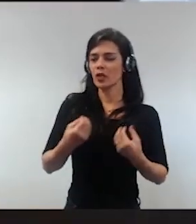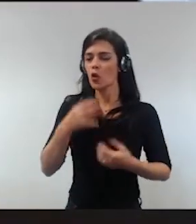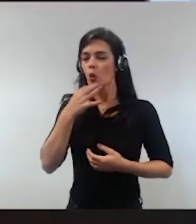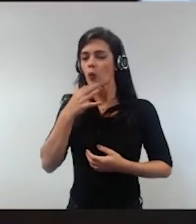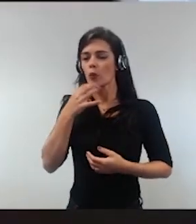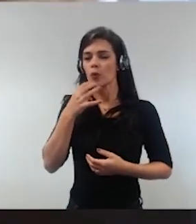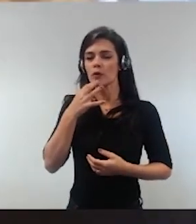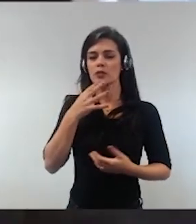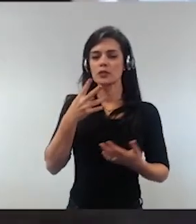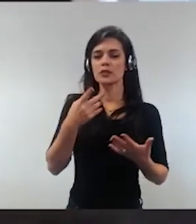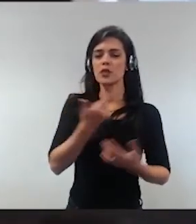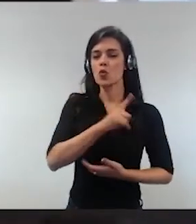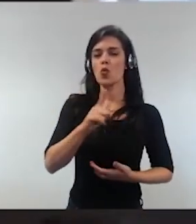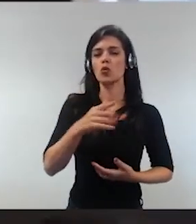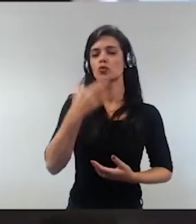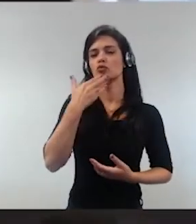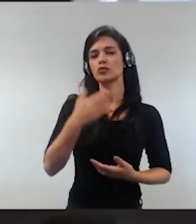profissionalmente.